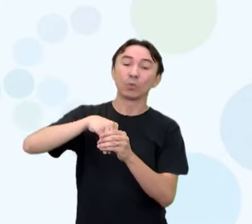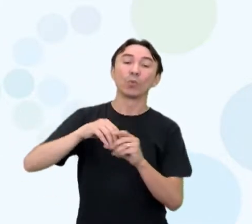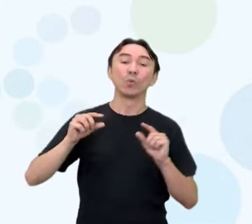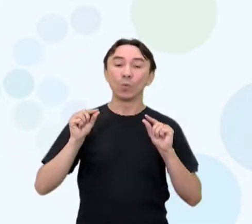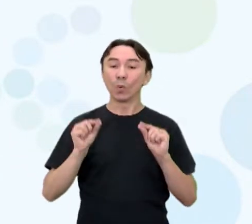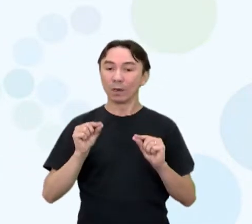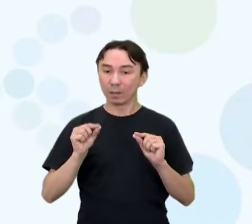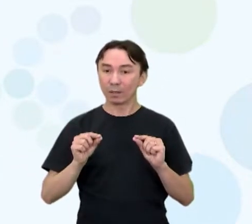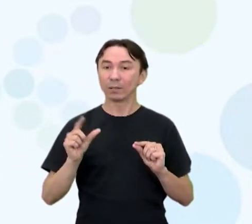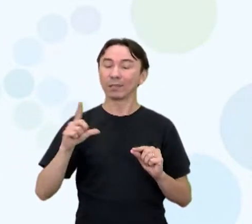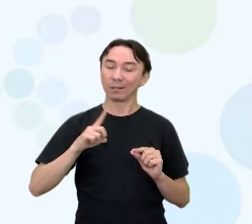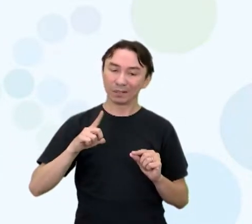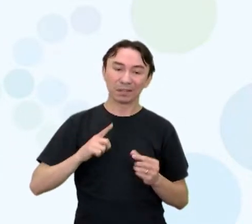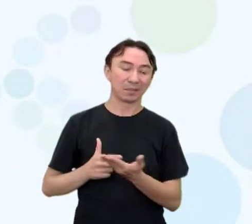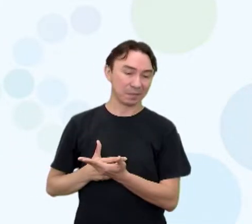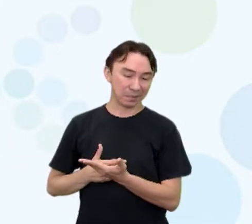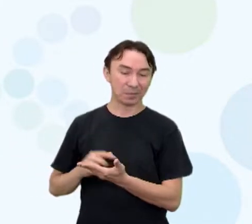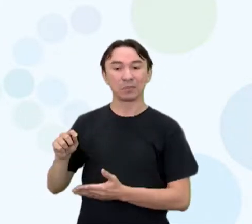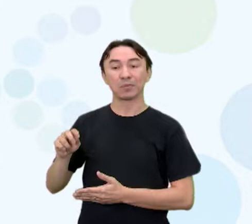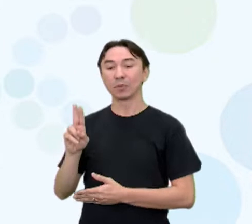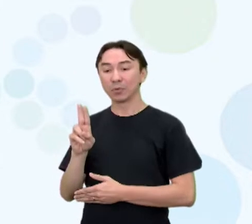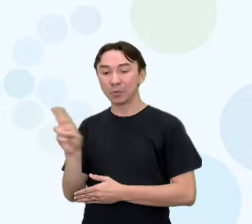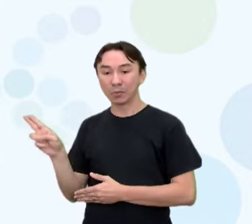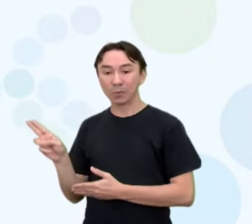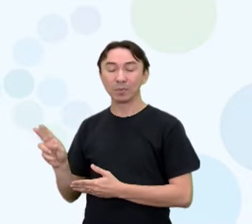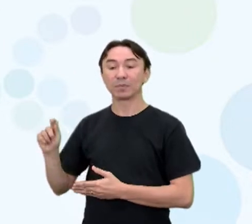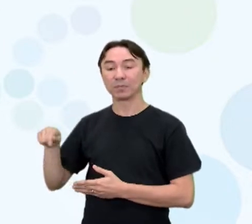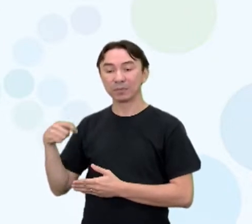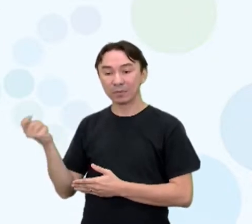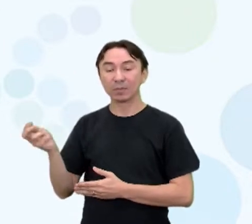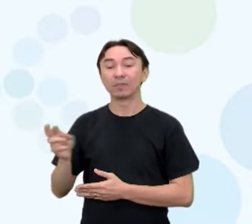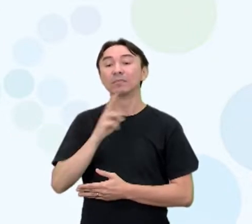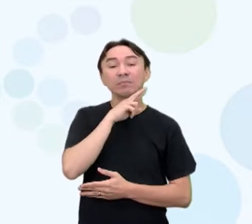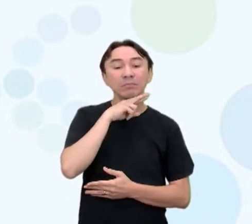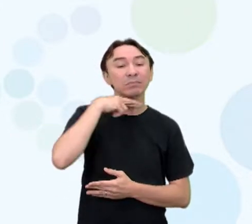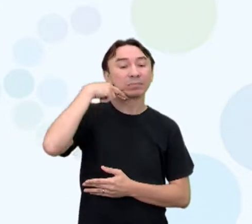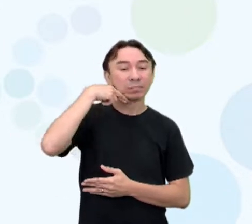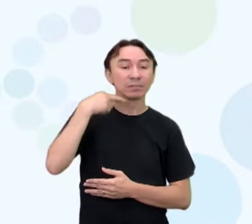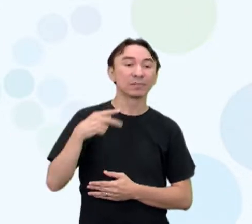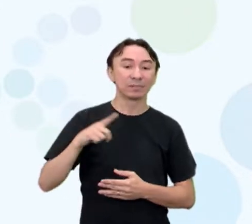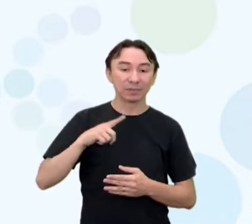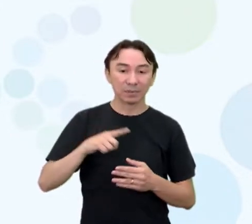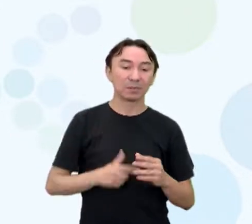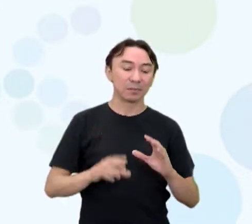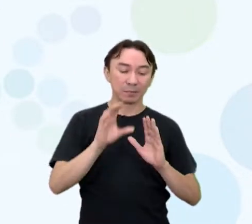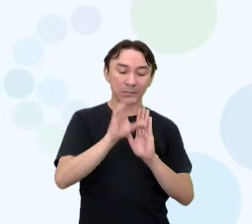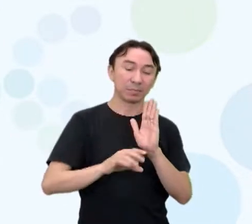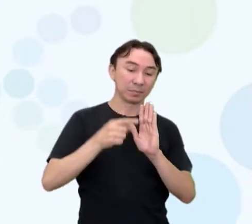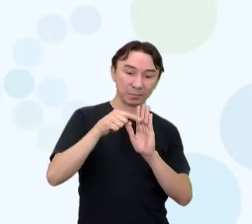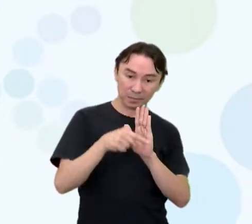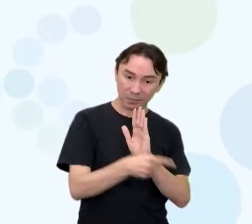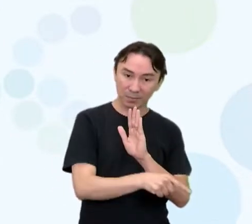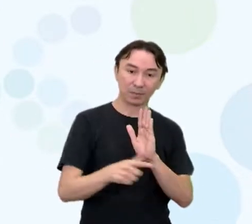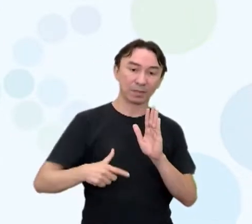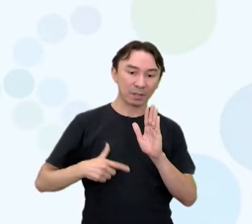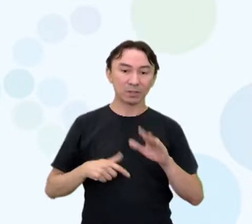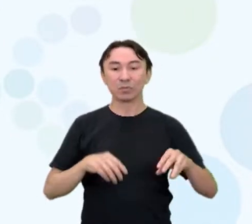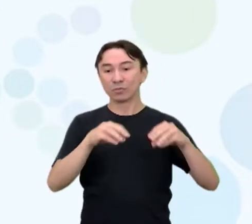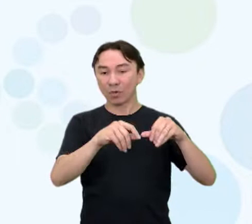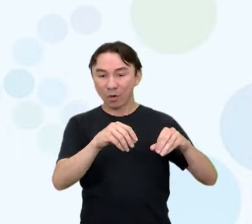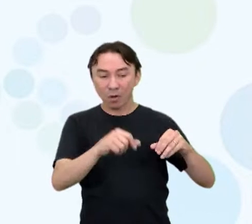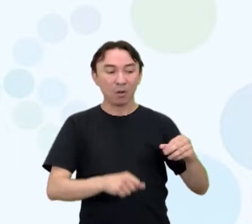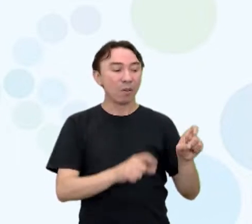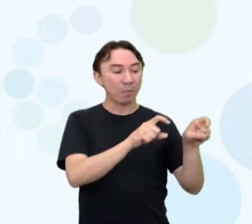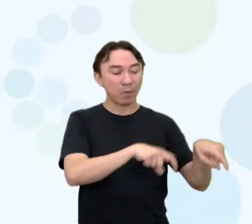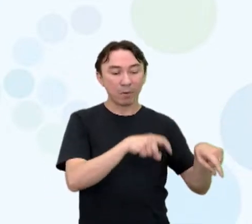professor Antônio Russo Júnior, nós estamos aí vendo o aprofundamento à cultura do solo, do campo à cidade, unidade